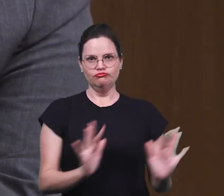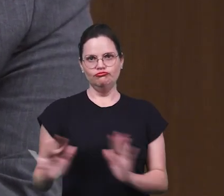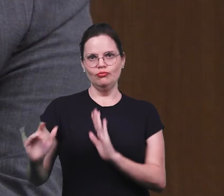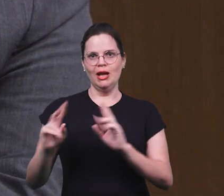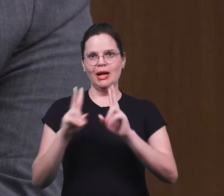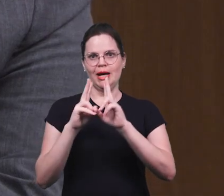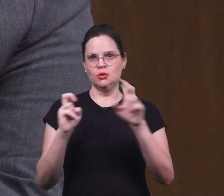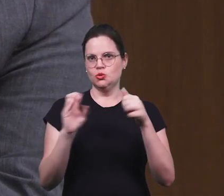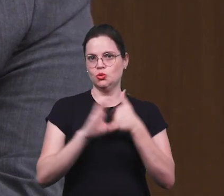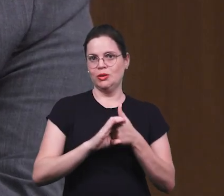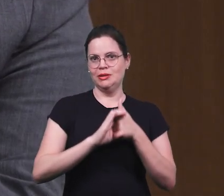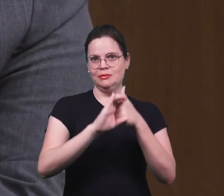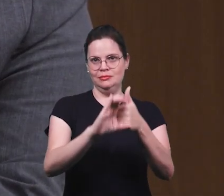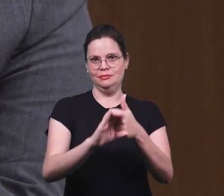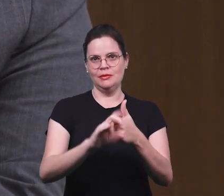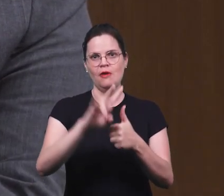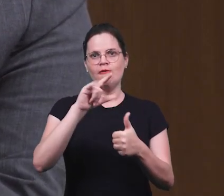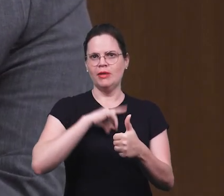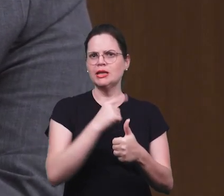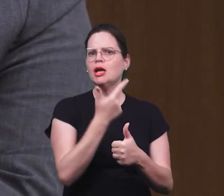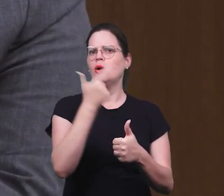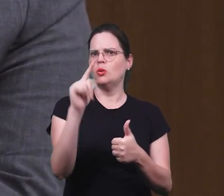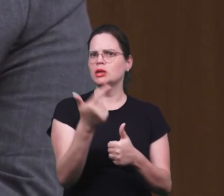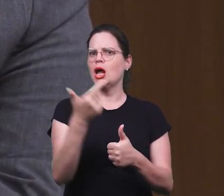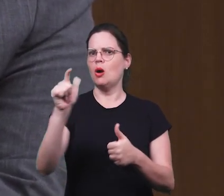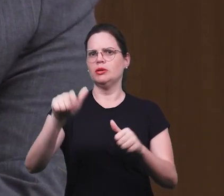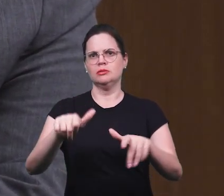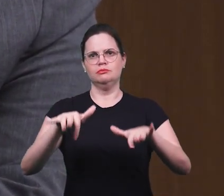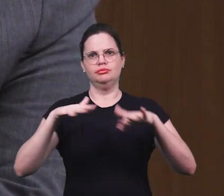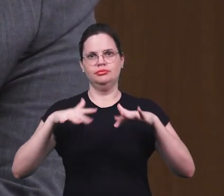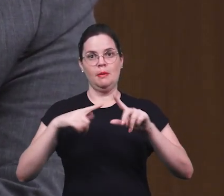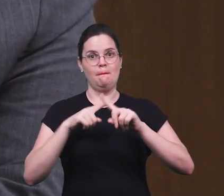ter outros concílios, só